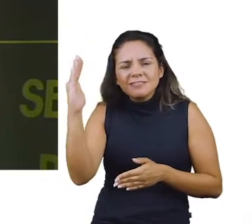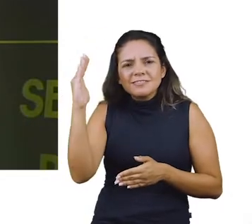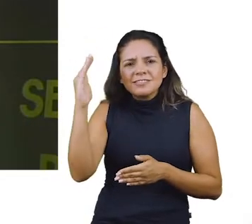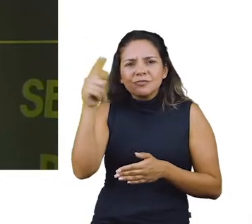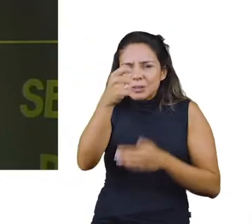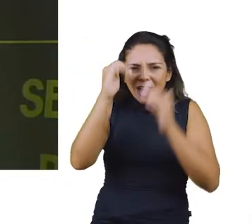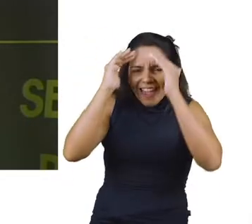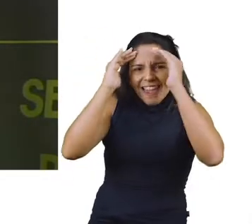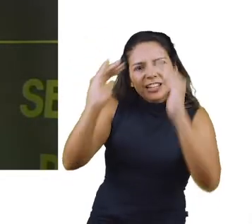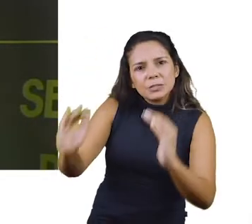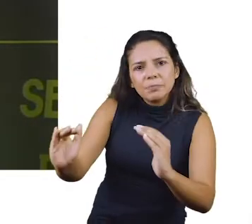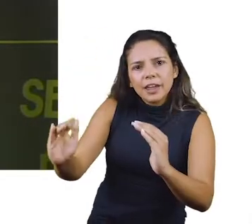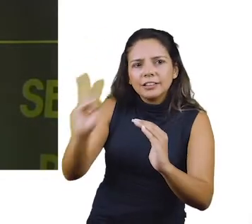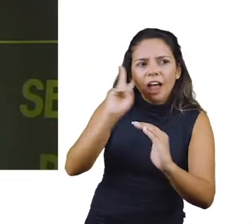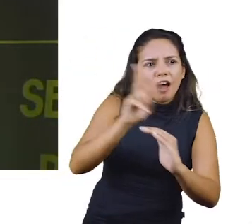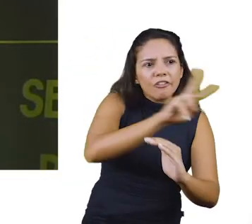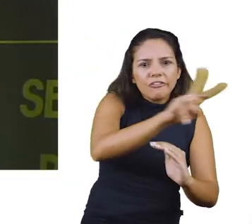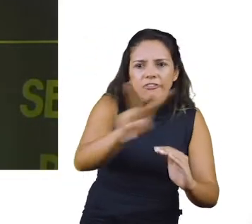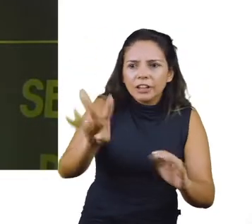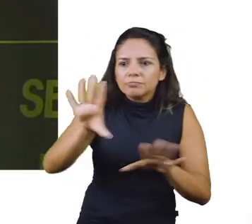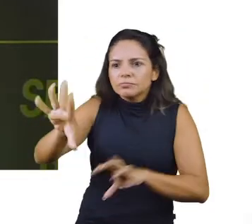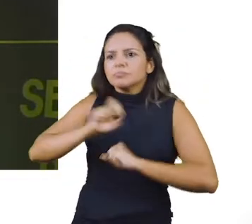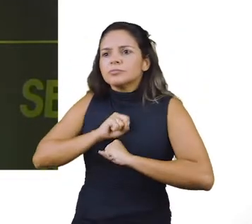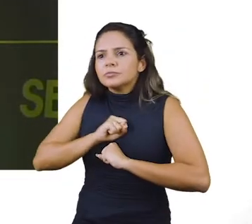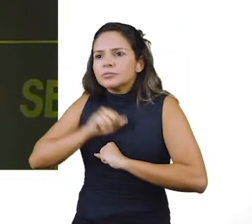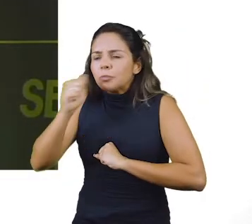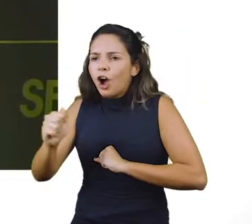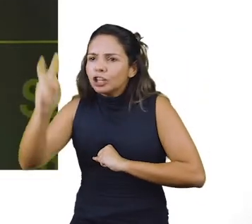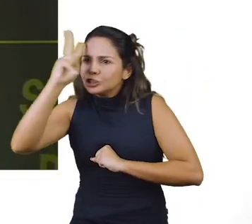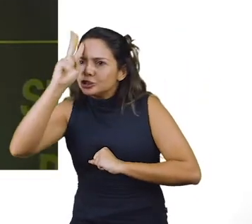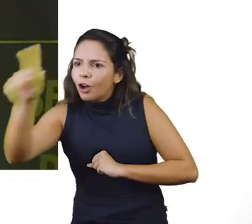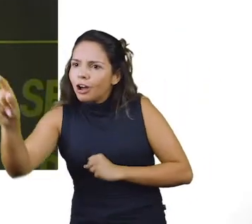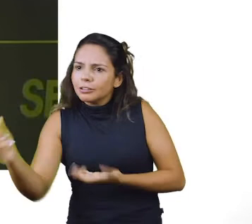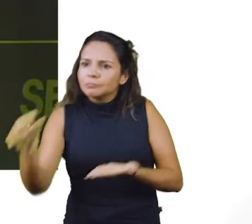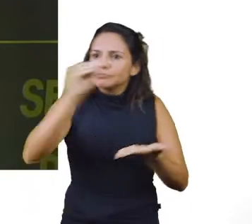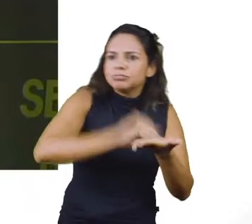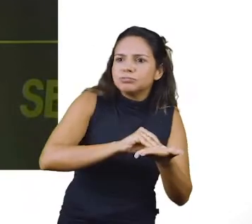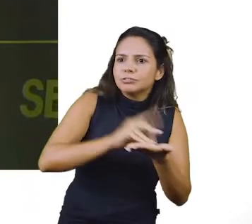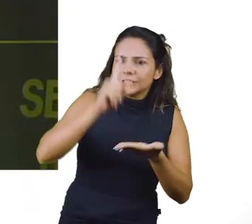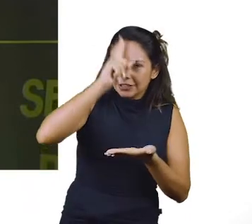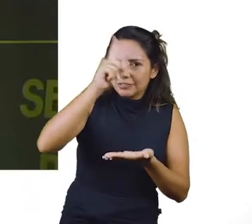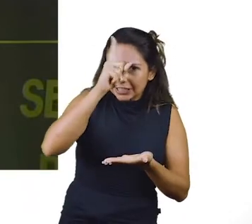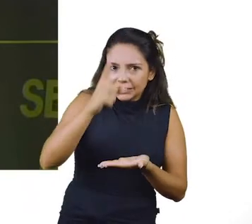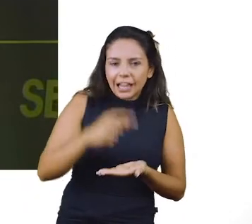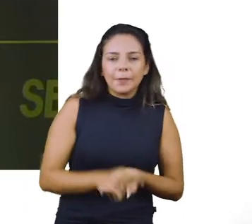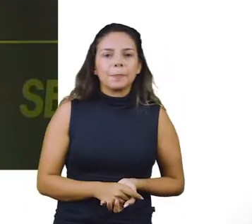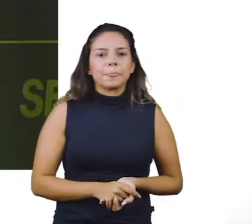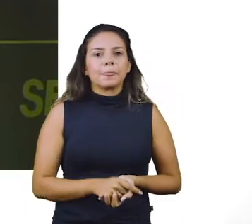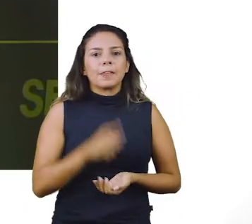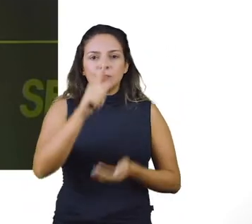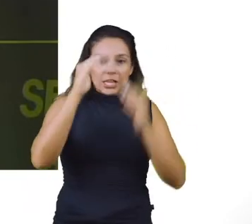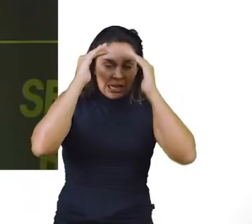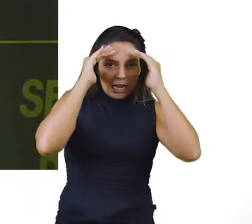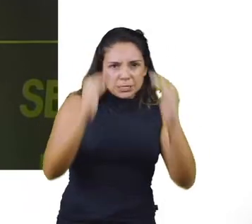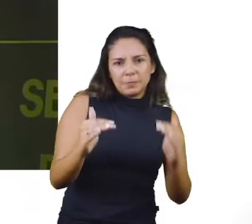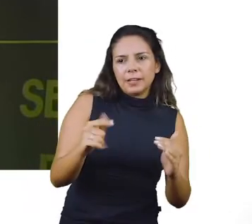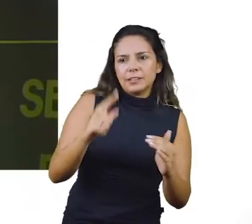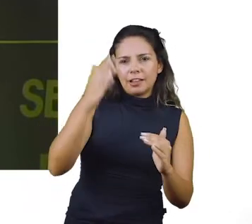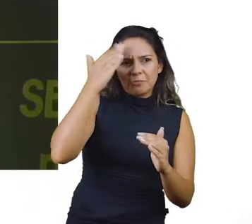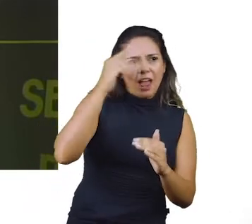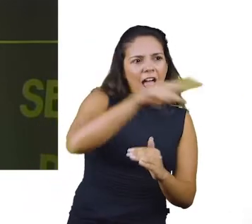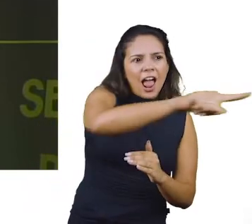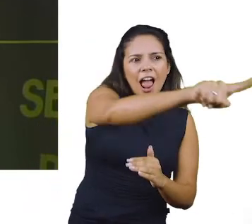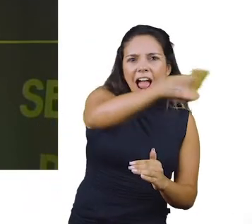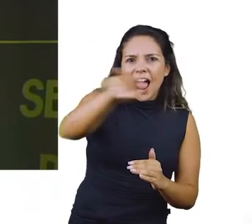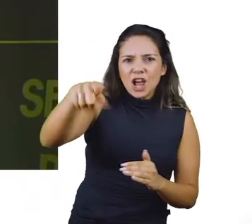coisas do que você em um determinado assunto. Então, essas quase 1000 crônicas que eu publiquei no estado de Minas